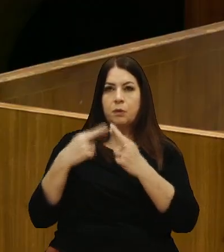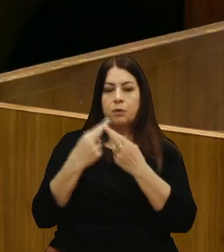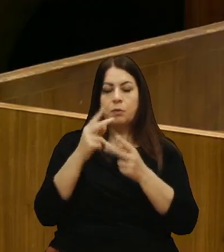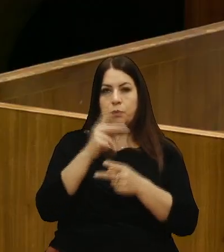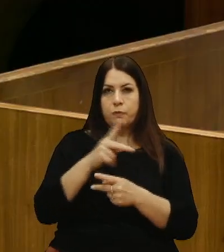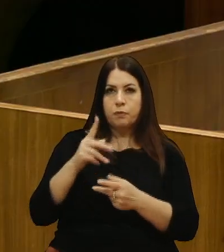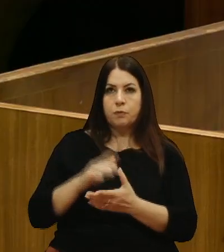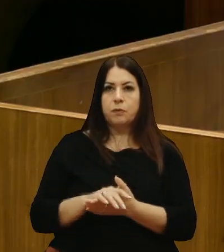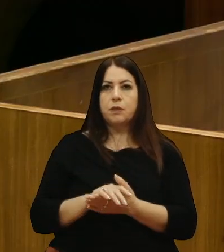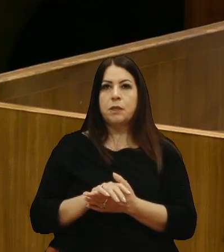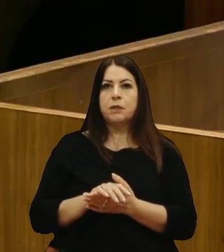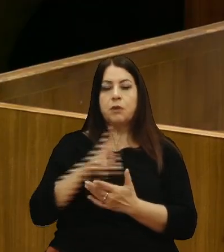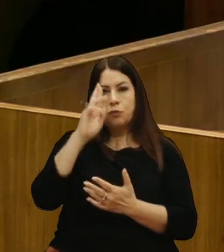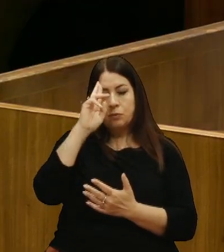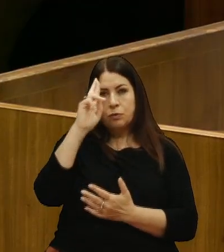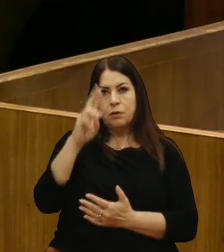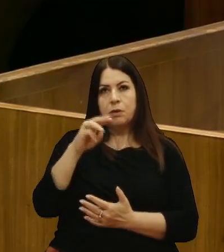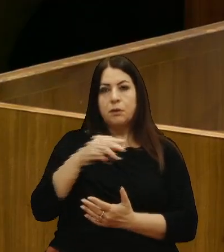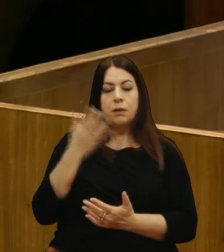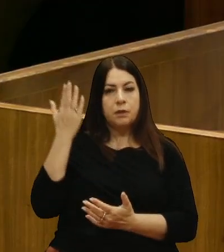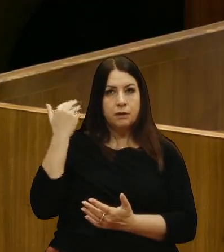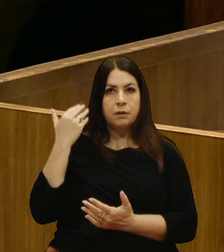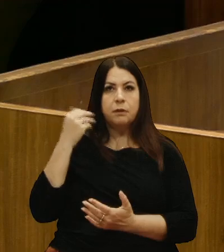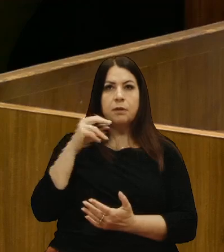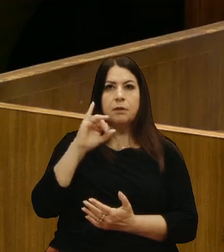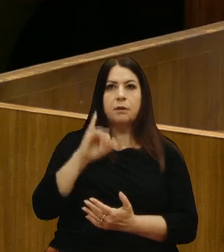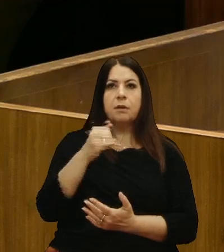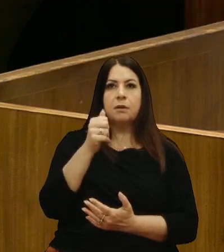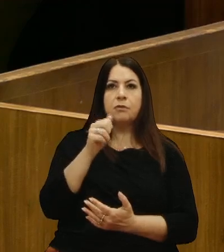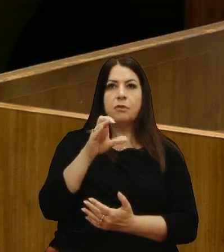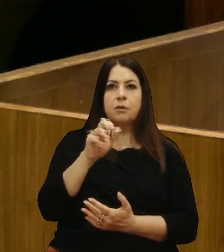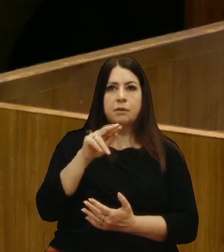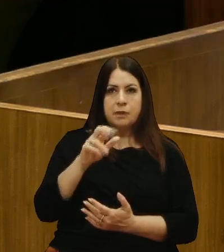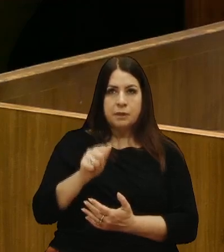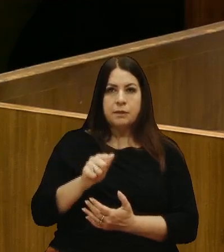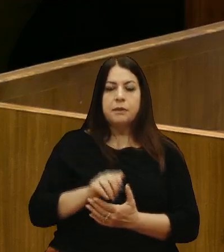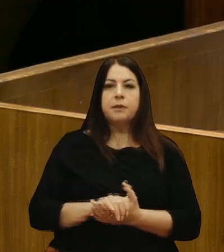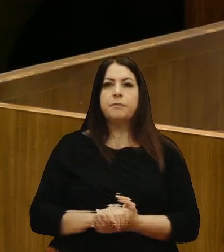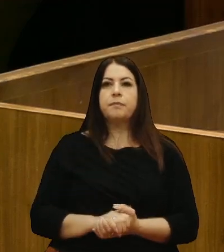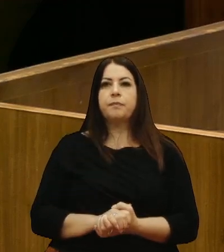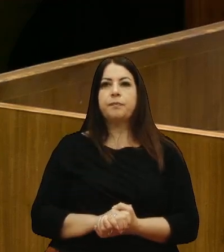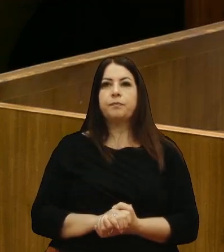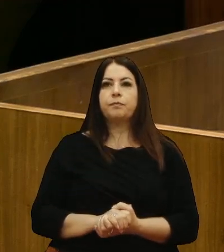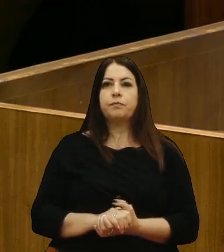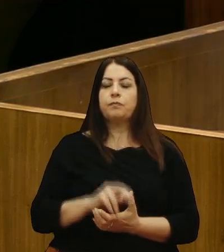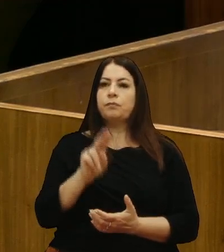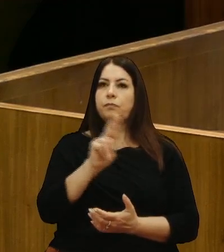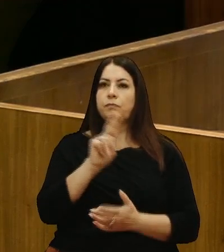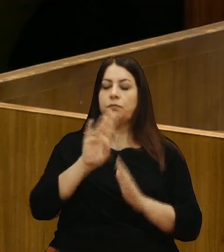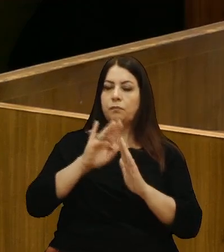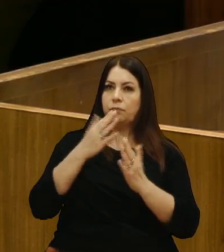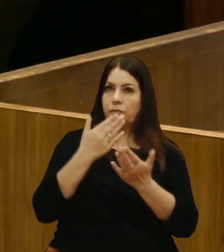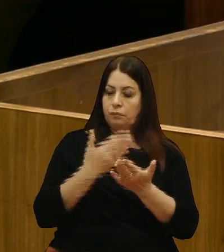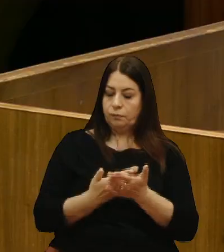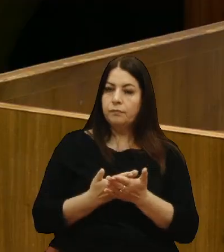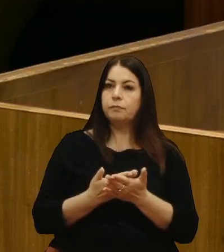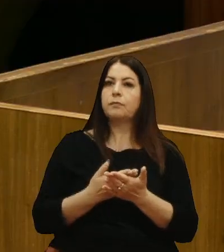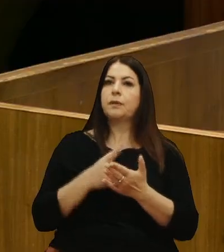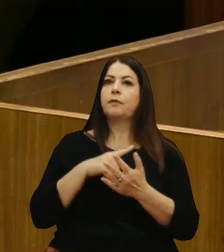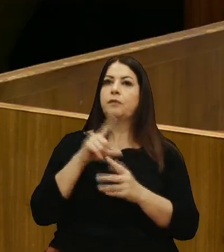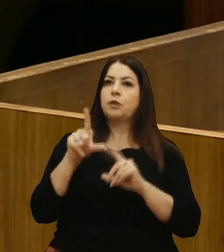professores com a diretora, na época, Jacira Saraiva Ricci. O nome da escola Giuseppe Garibaldi